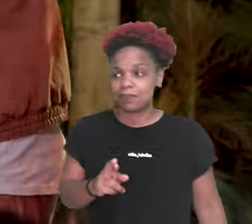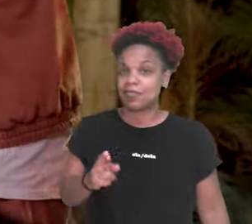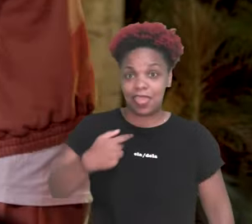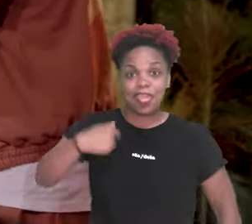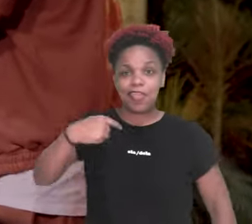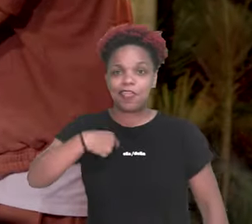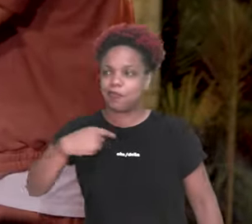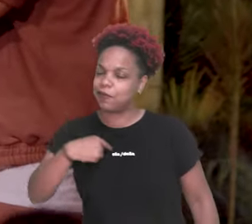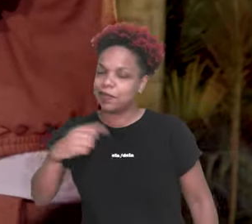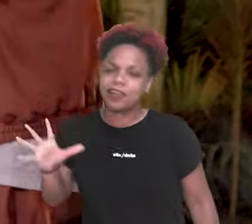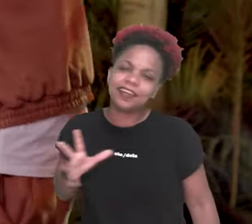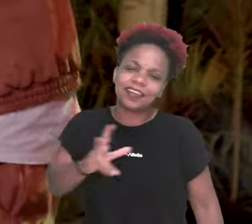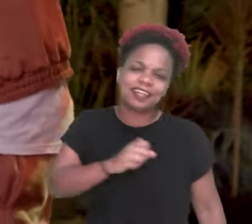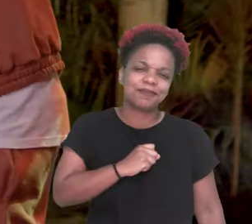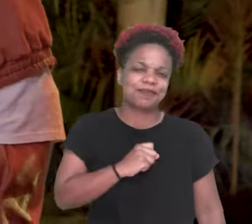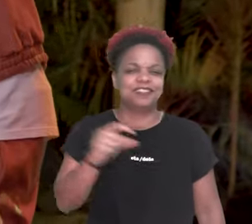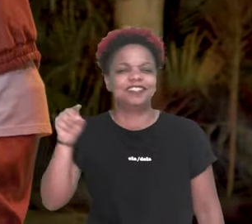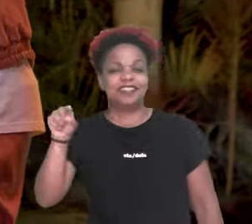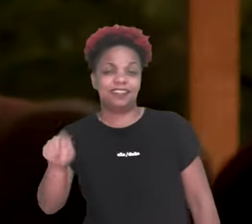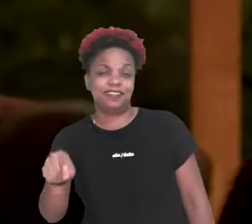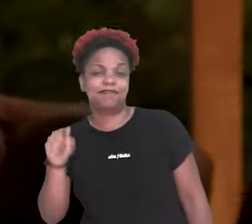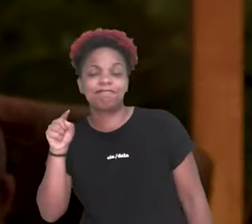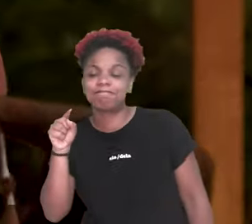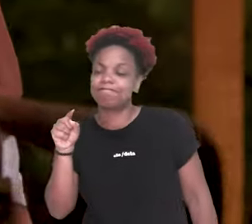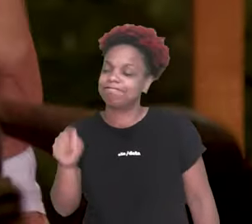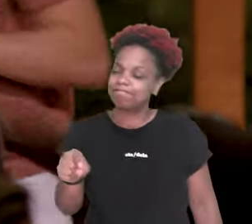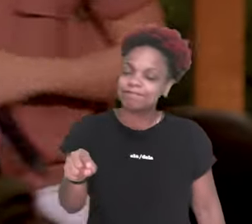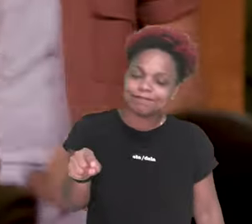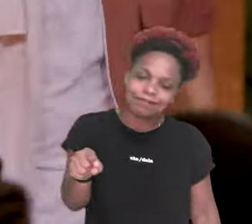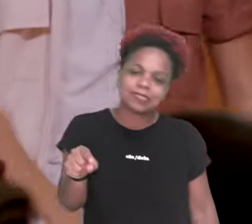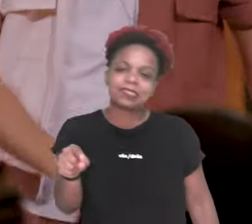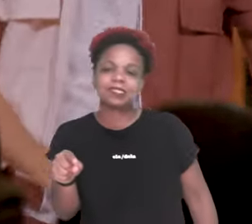Sou eu quem amo você. Tá lá.